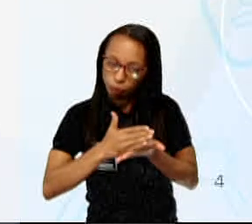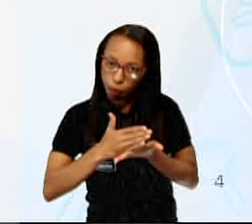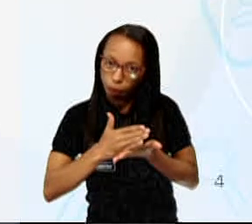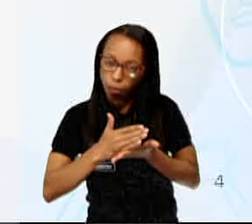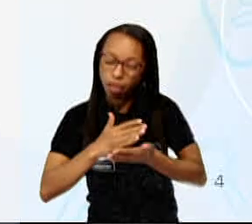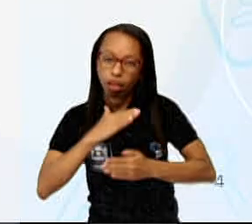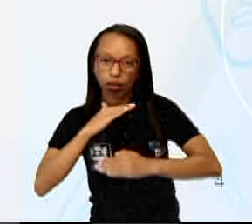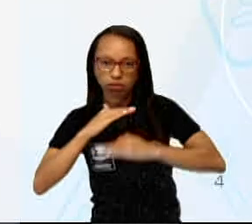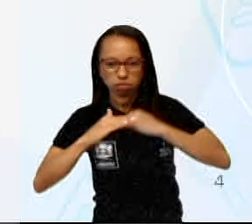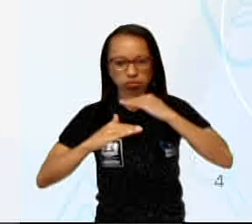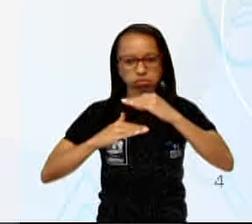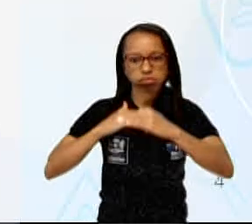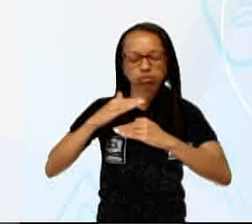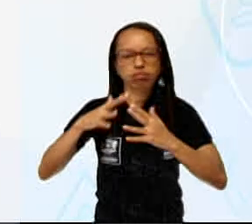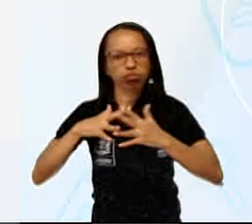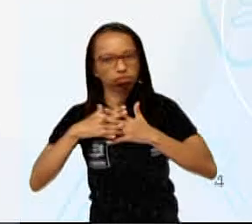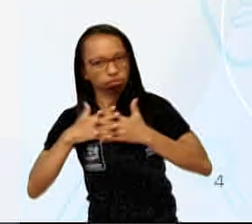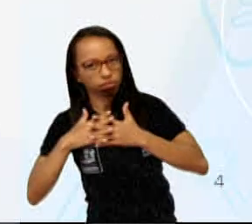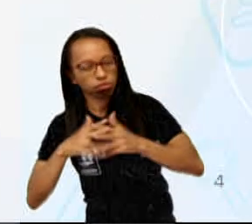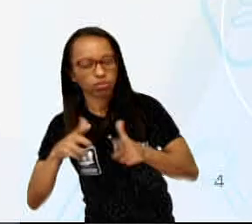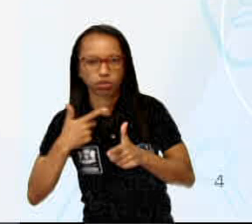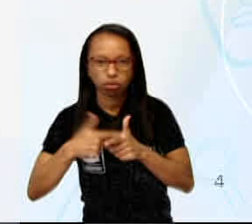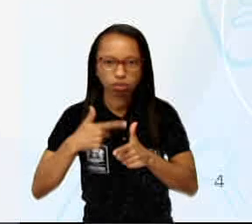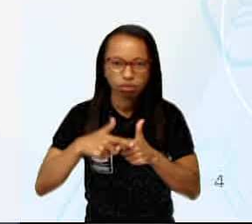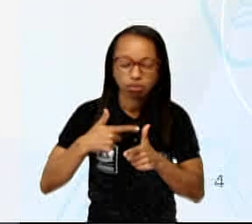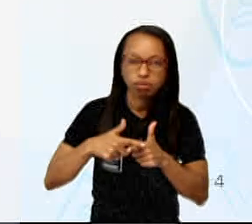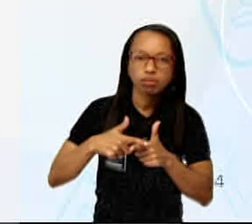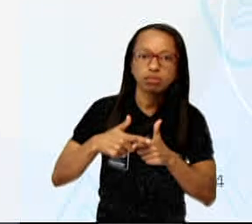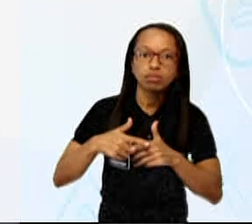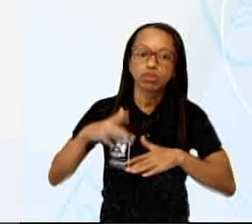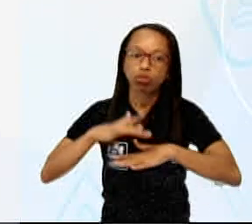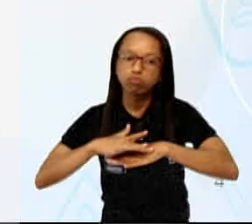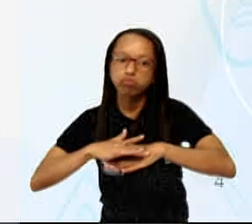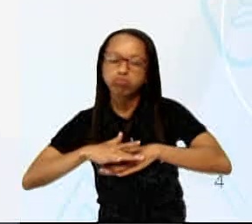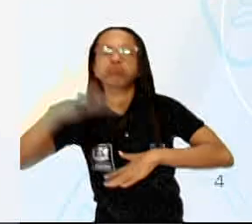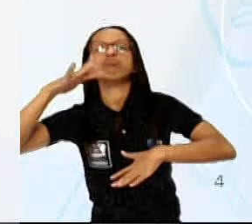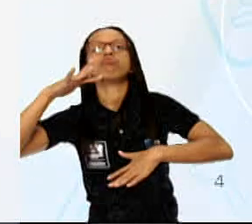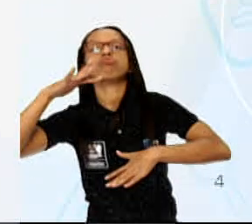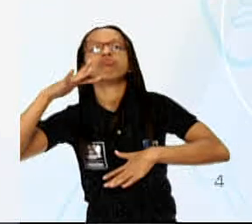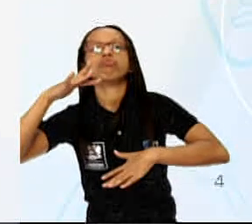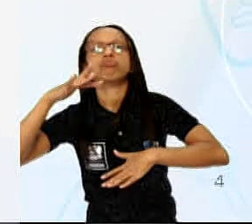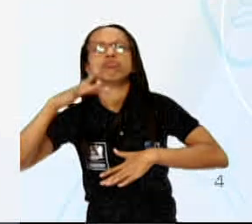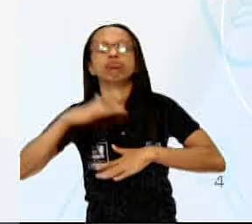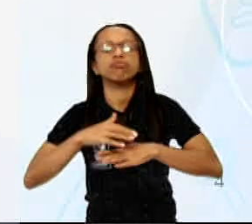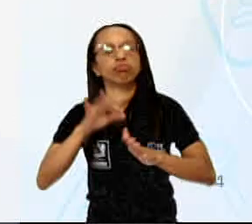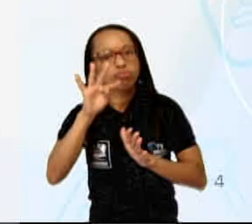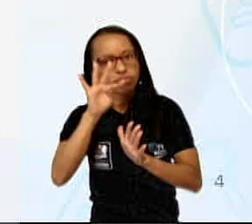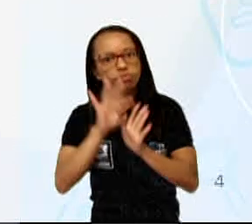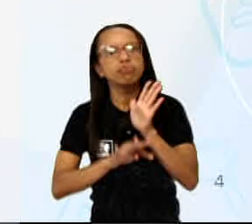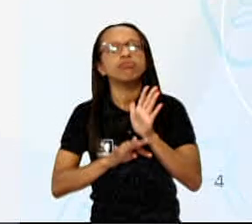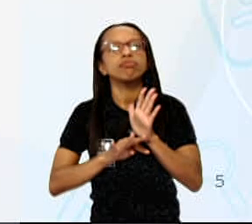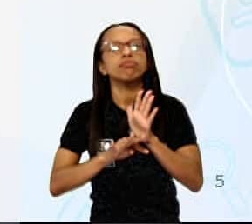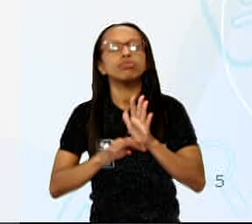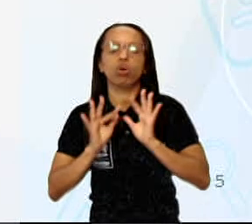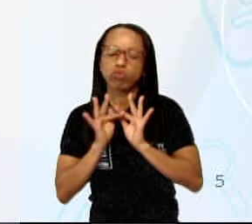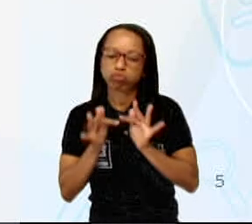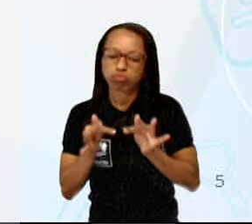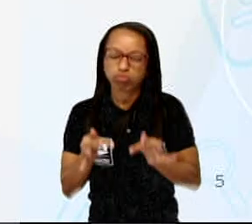desse problema que o conto vai trabalhar, o clímax desse maior momento de tensão do texto e o seu